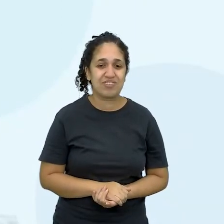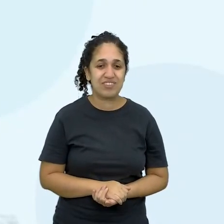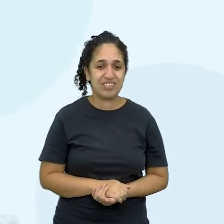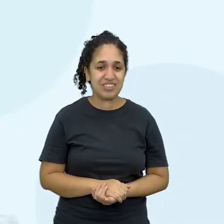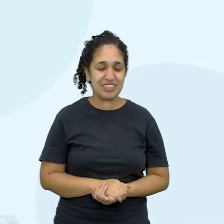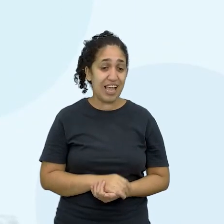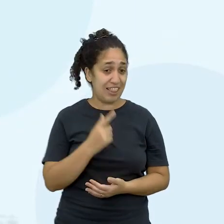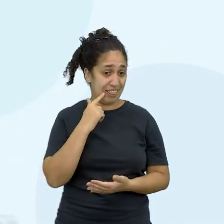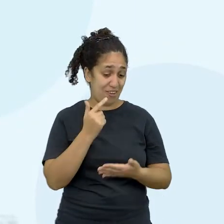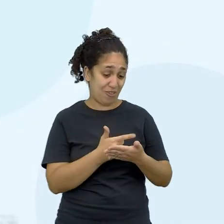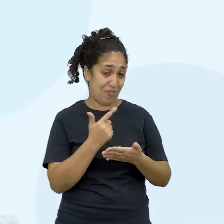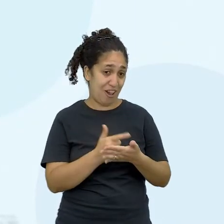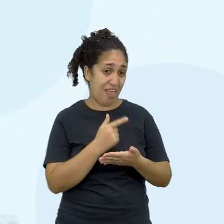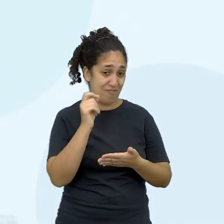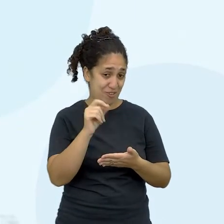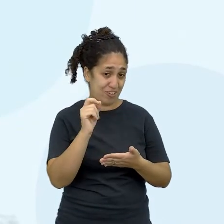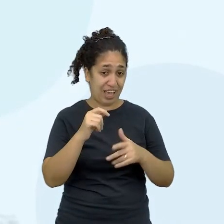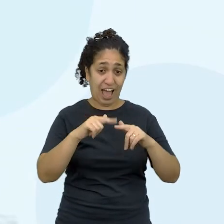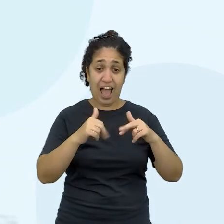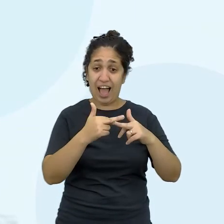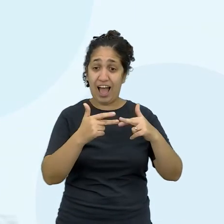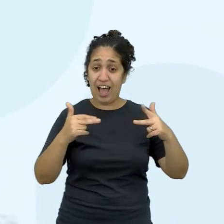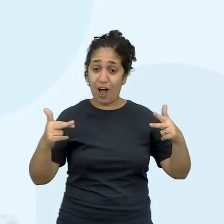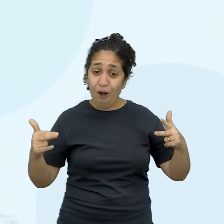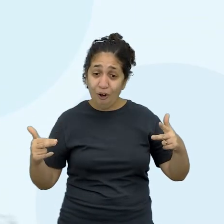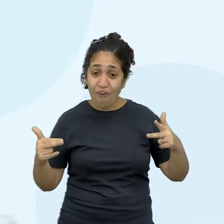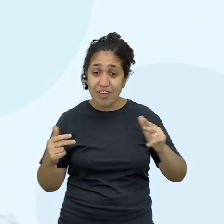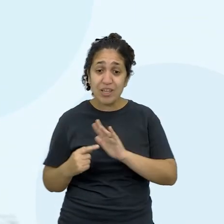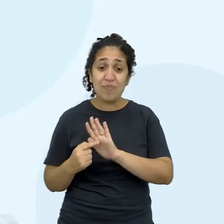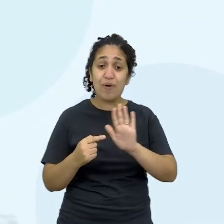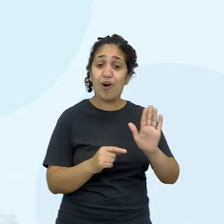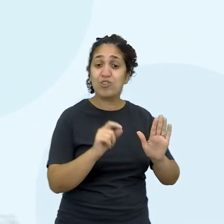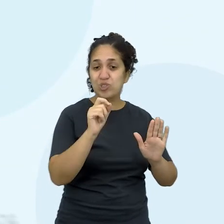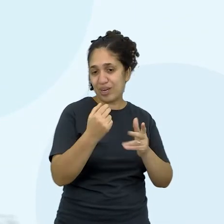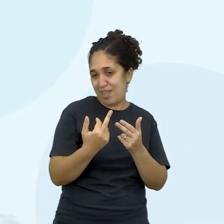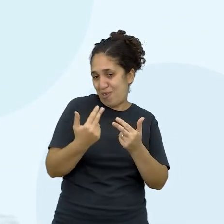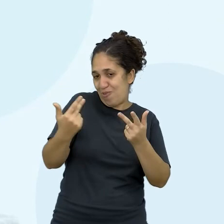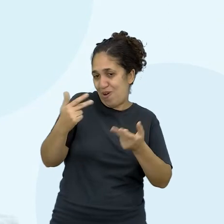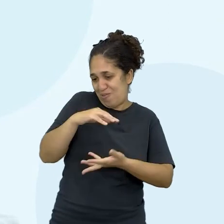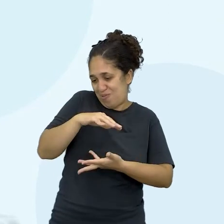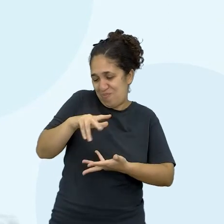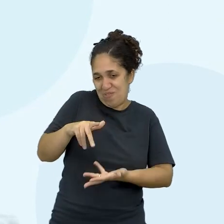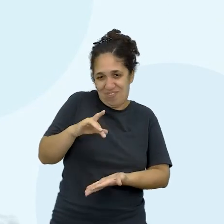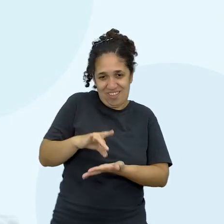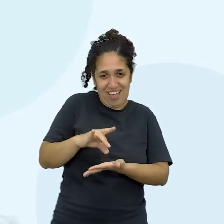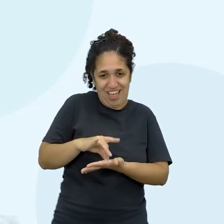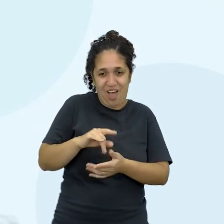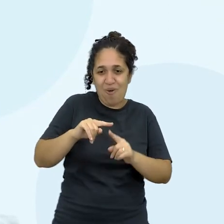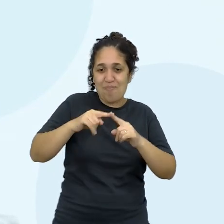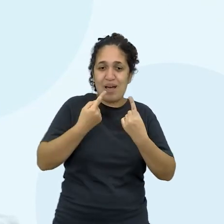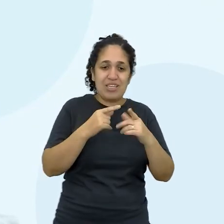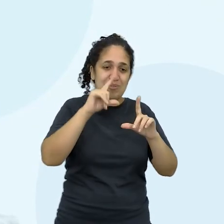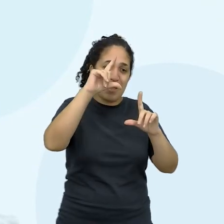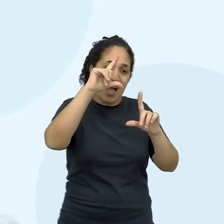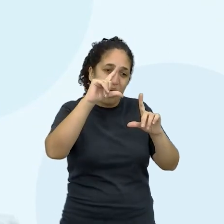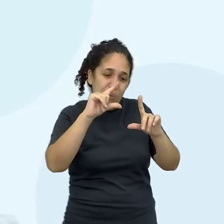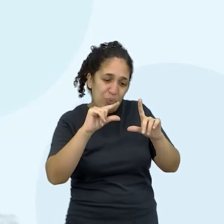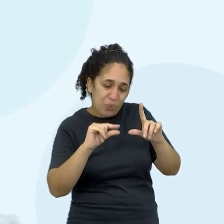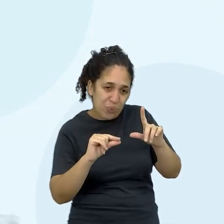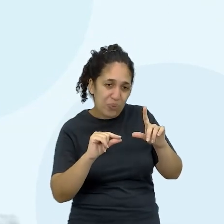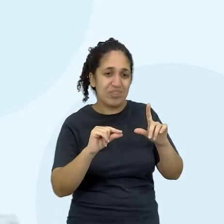Olha, no livro está escrito que todas as coisas se apresentam como do mundo habitual numa escala